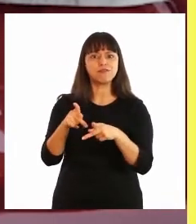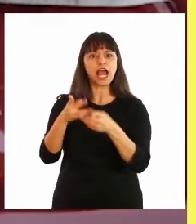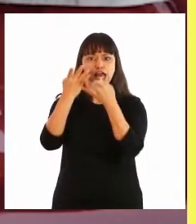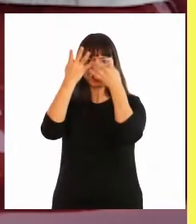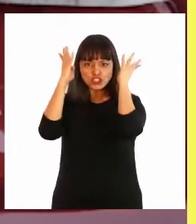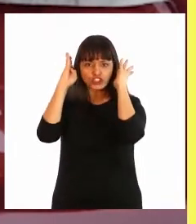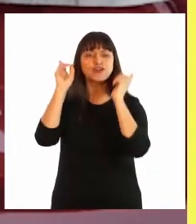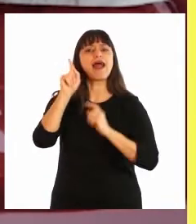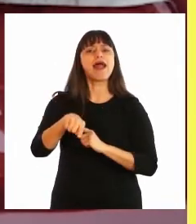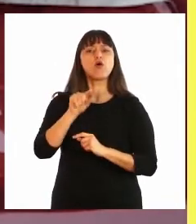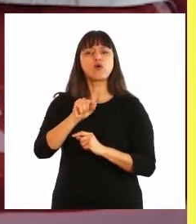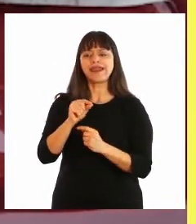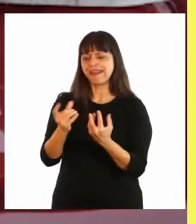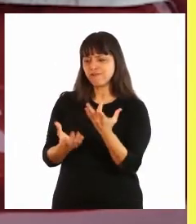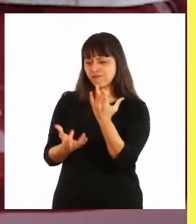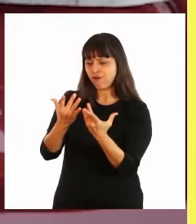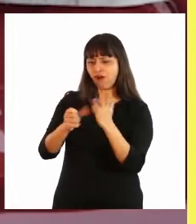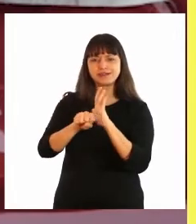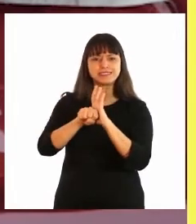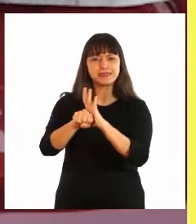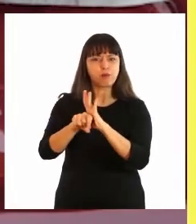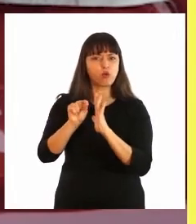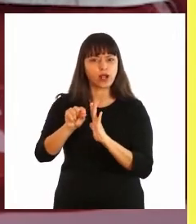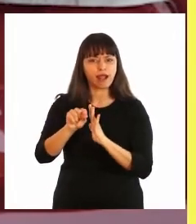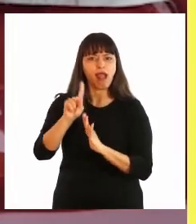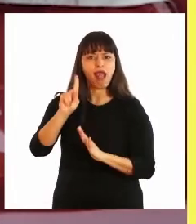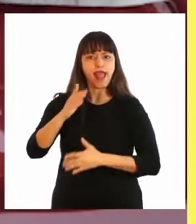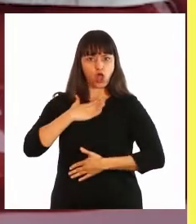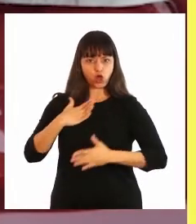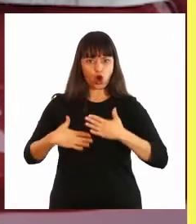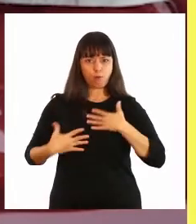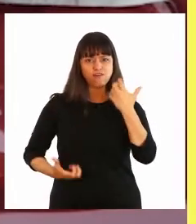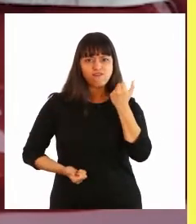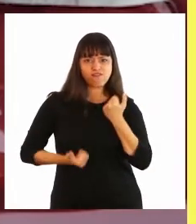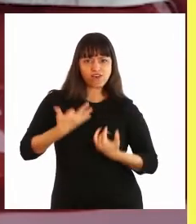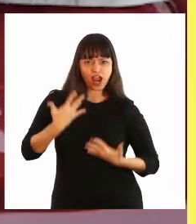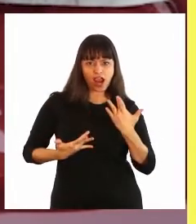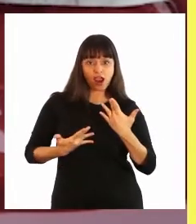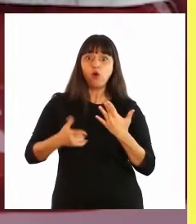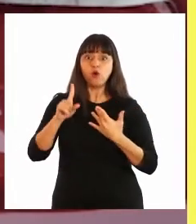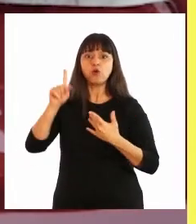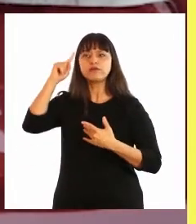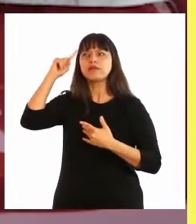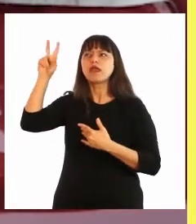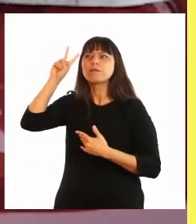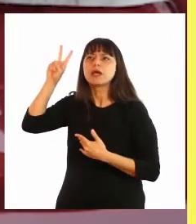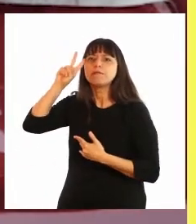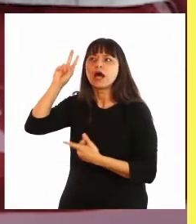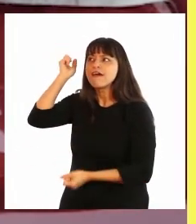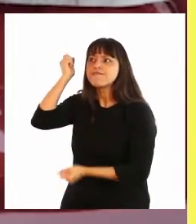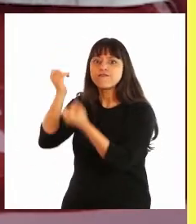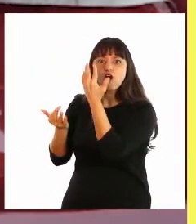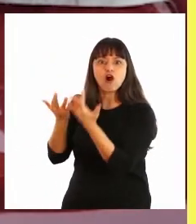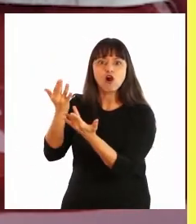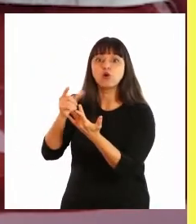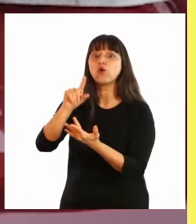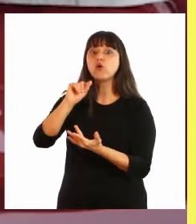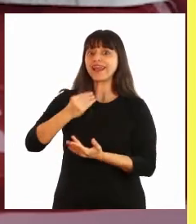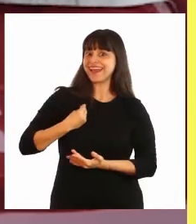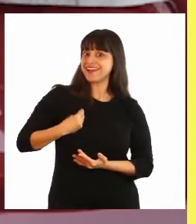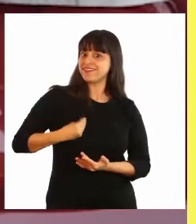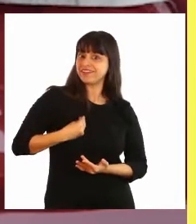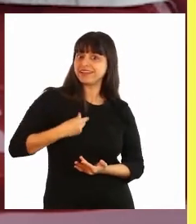são o fogo nos nossos corpos, o fogo na nossa memória, o fogo na nossa existência, nas